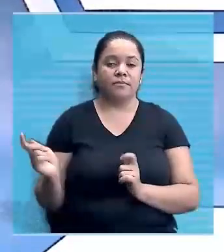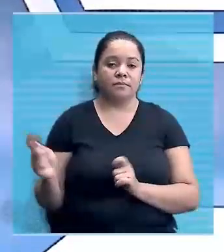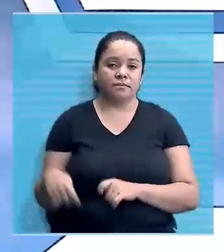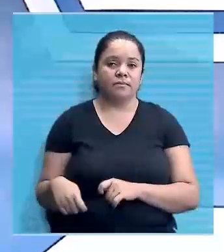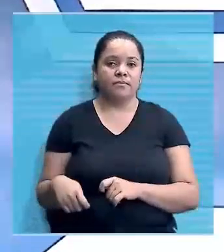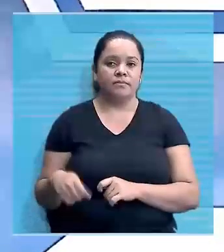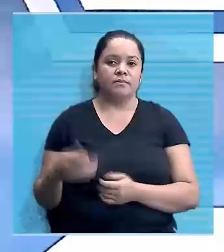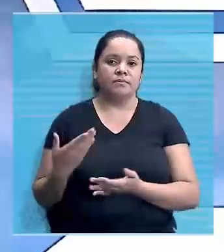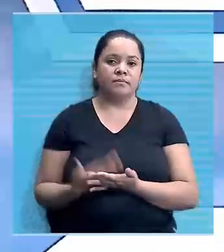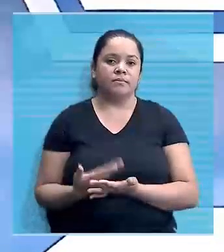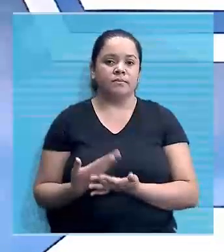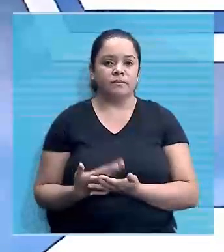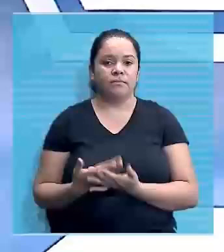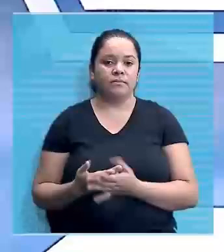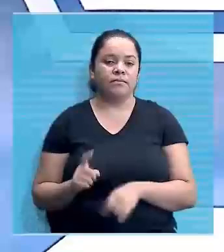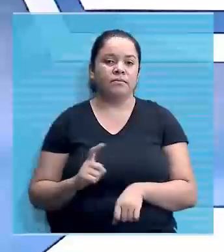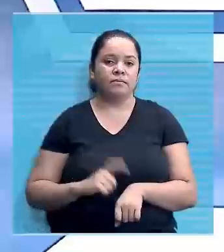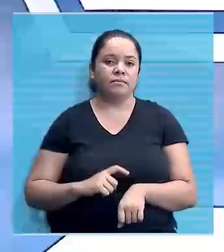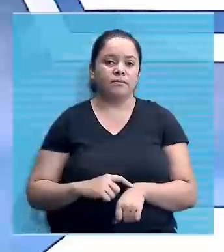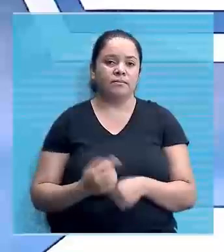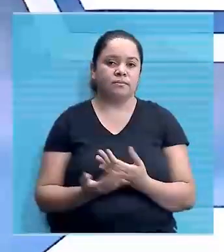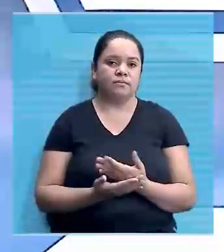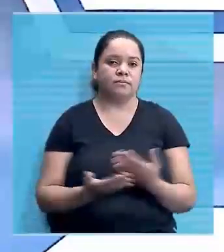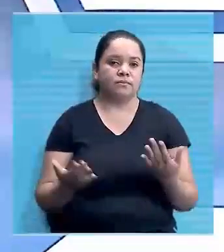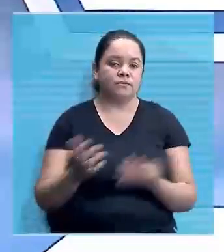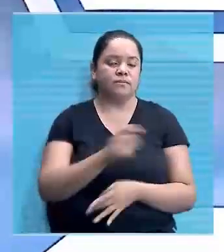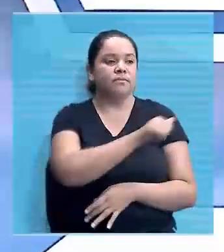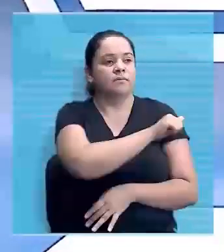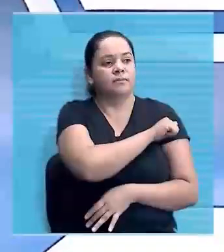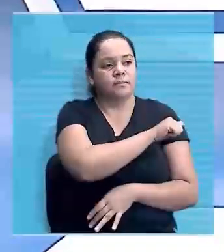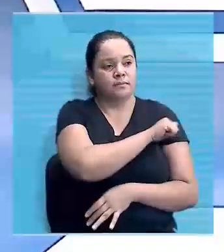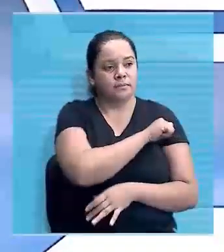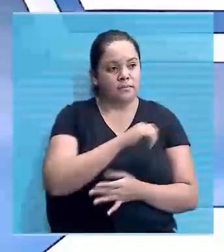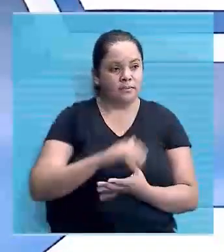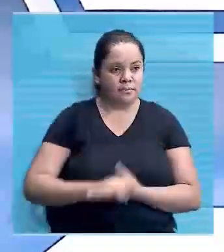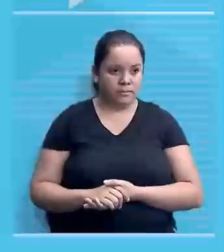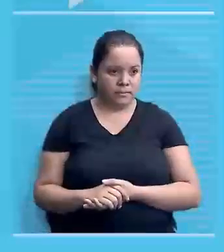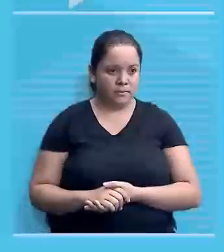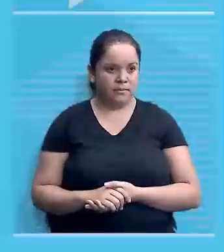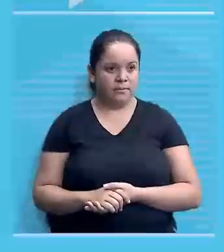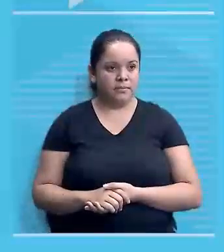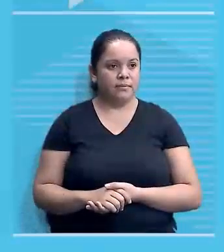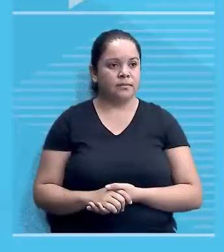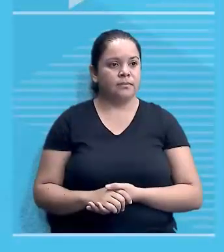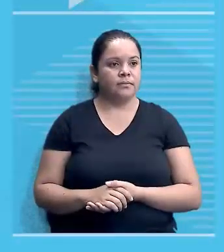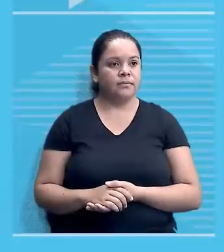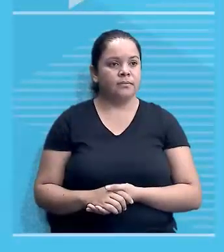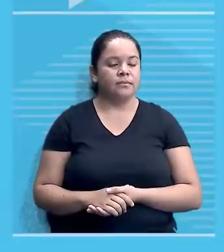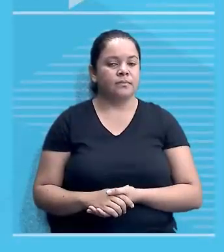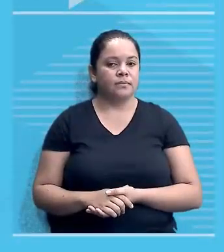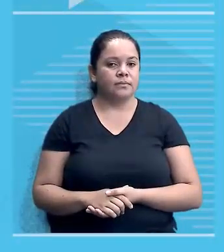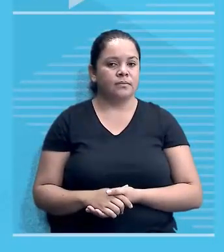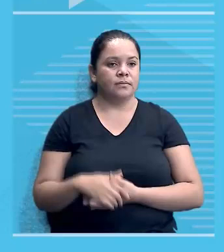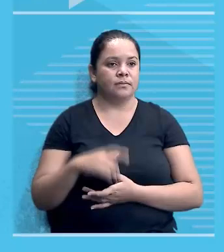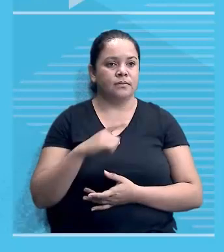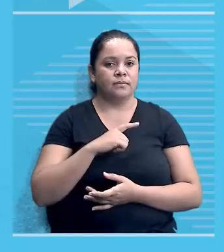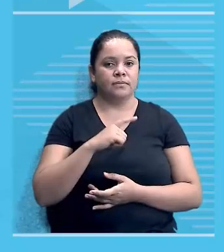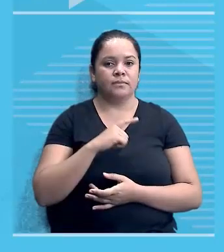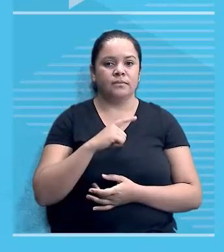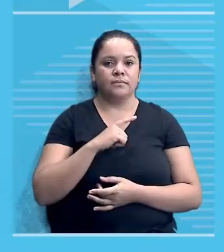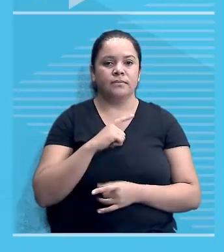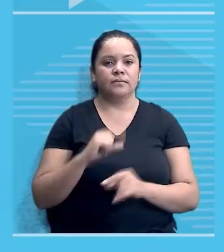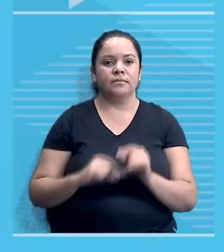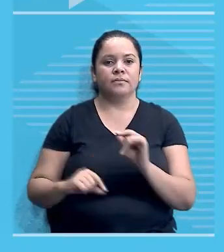aulas deste tempo para que você aí aluno né nosso querido aluno do canal educação tenha o máximo